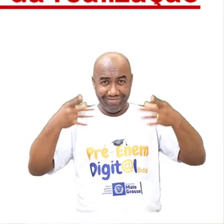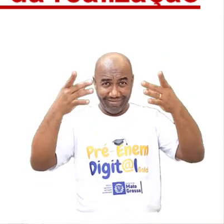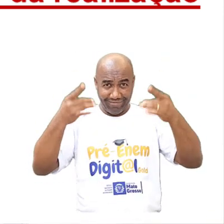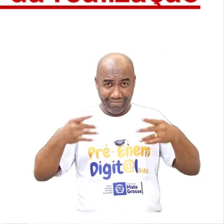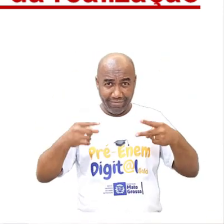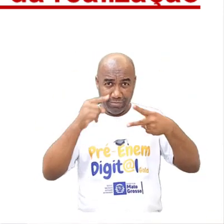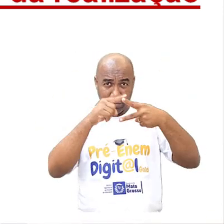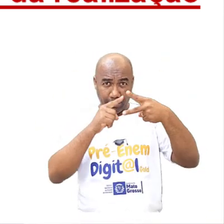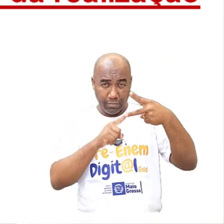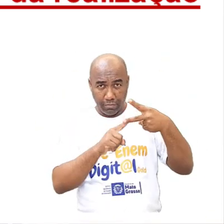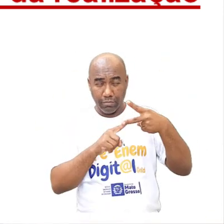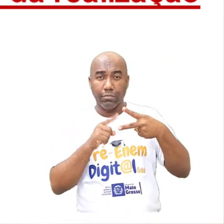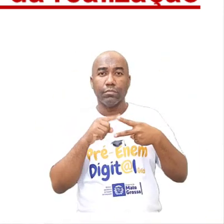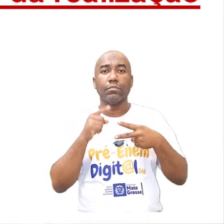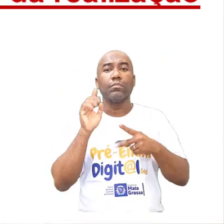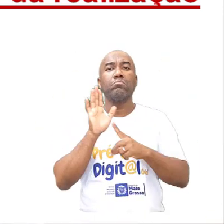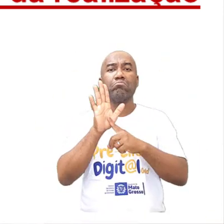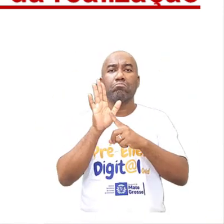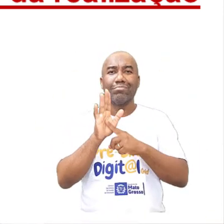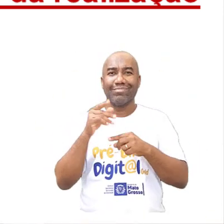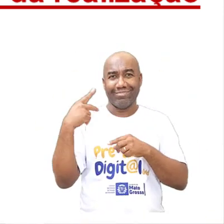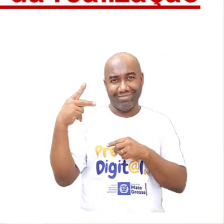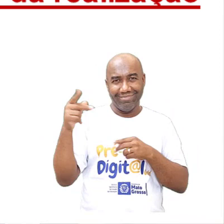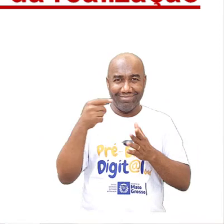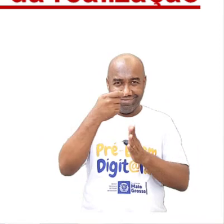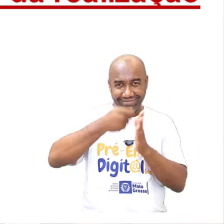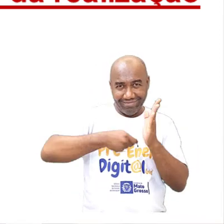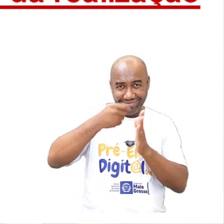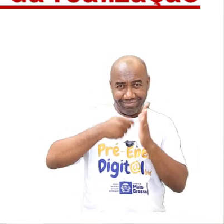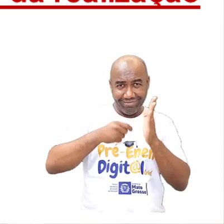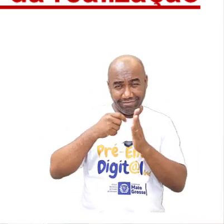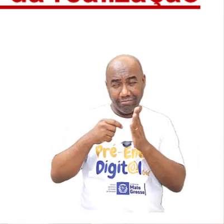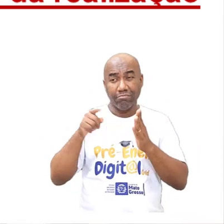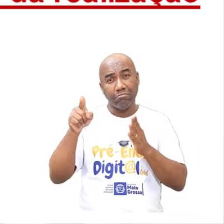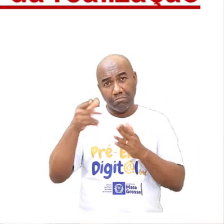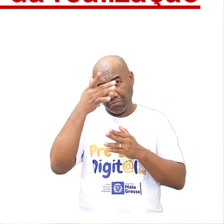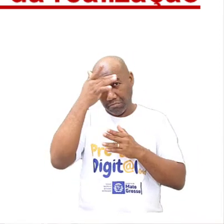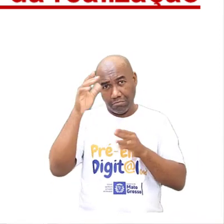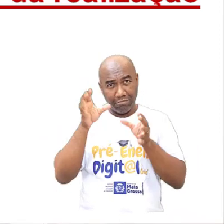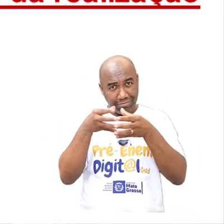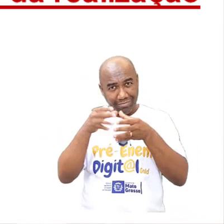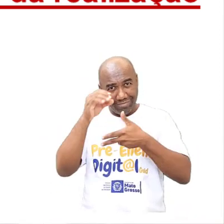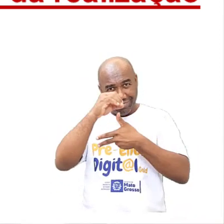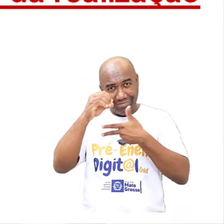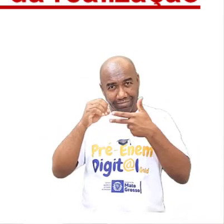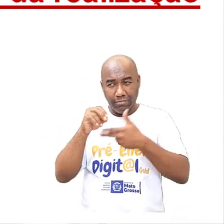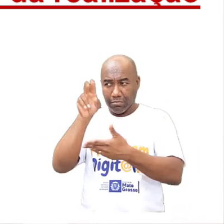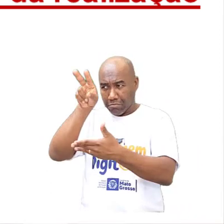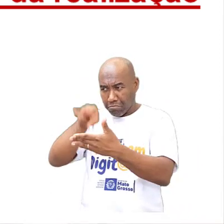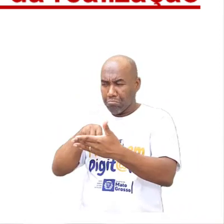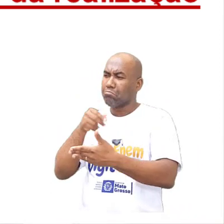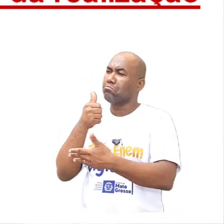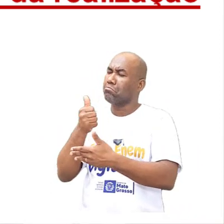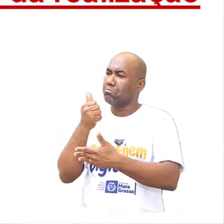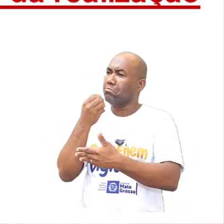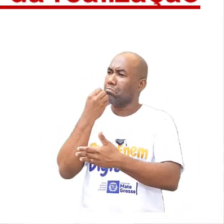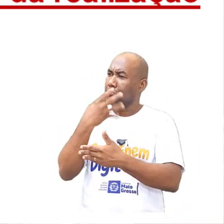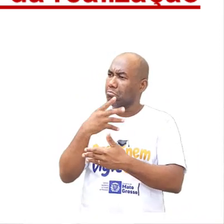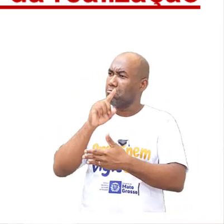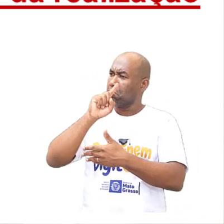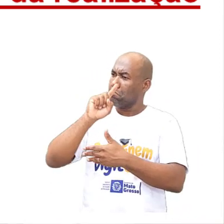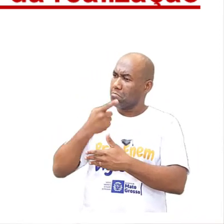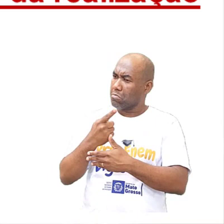tem bastante conteúdo, ele quer mostrar que a proposta de conclusão dele é realmente prática e que